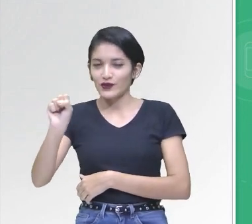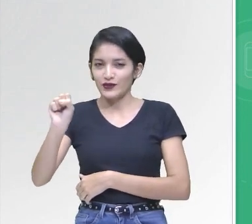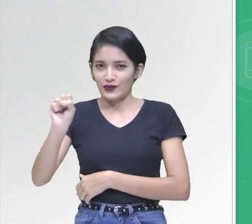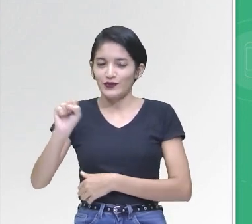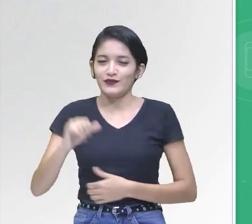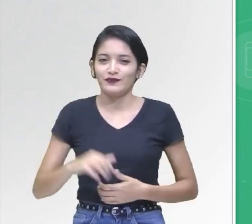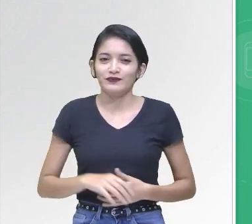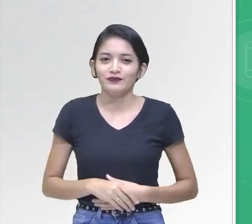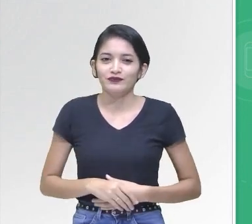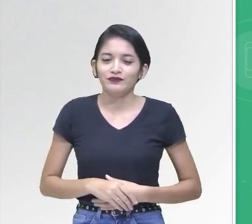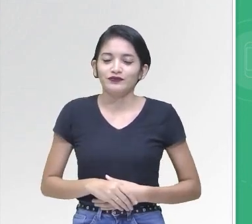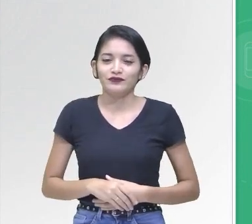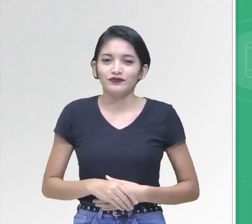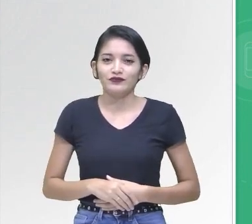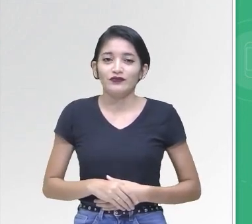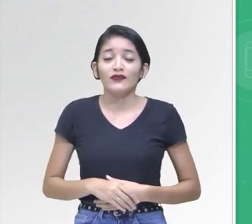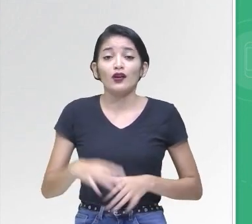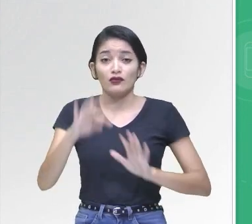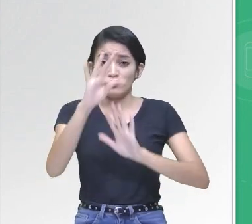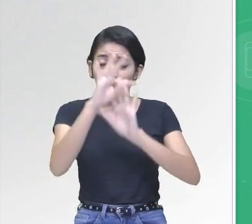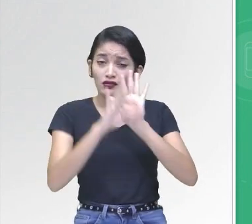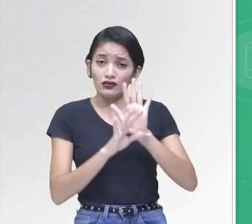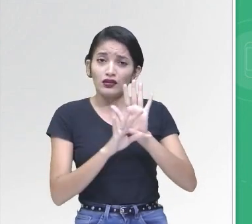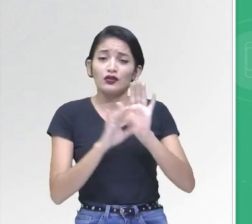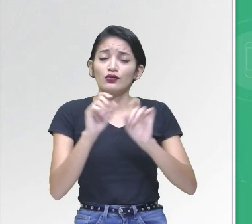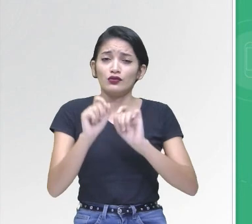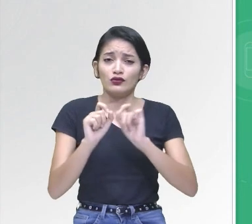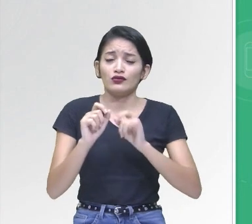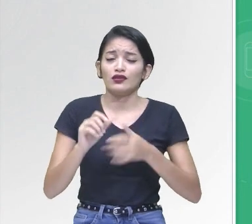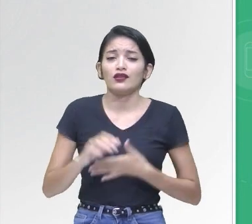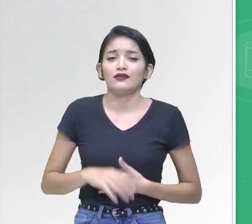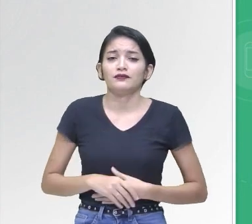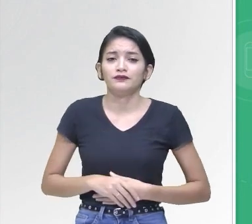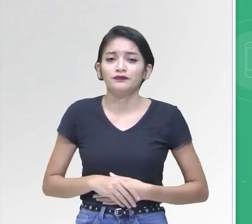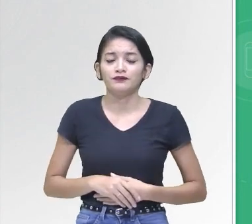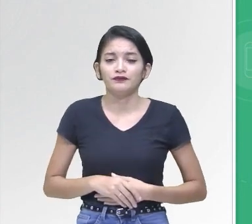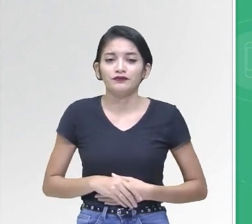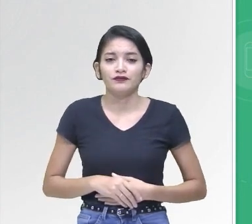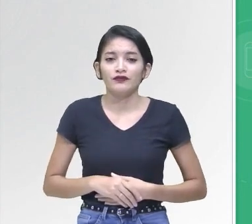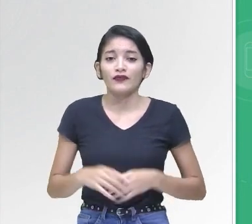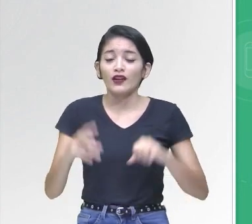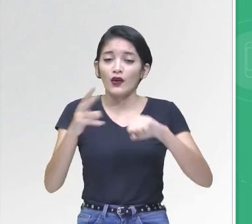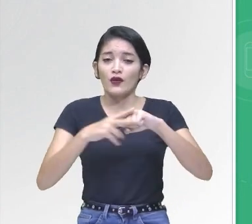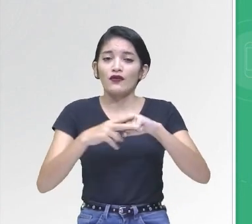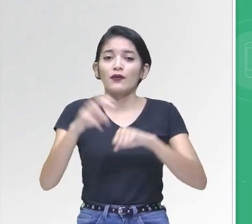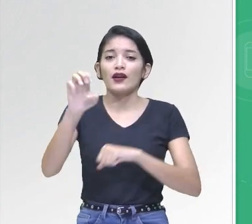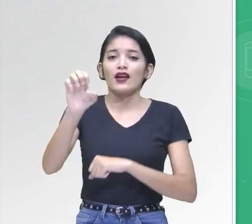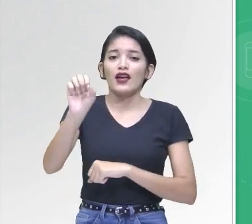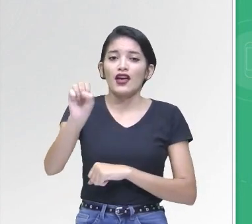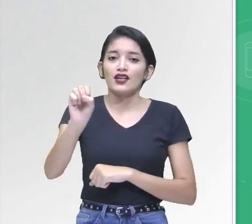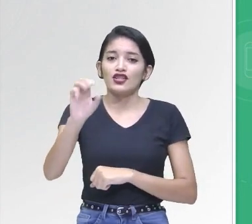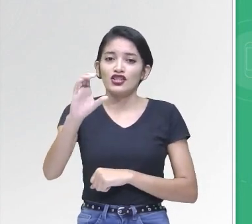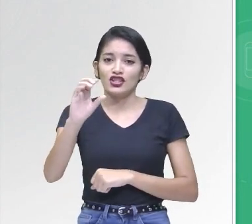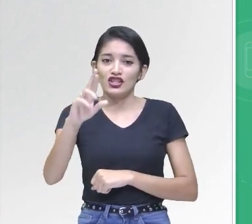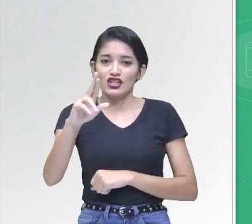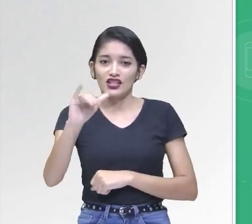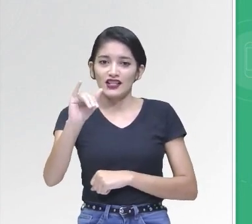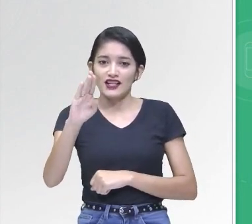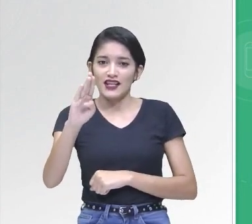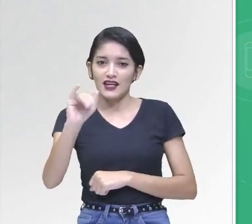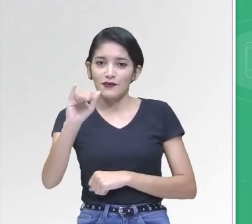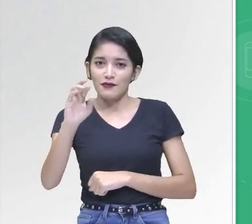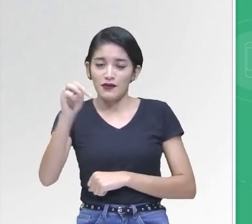outros. Todo texto tem como sujeito nós outros. O verbo escribir aparece bem aqui, ó.